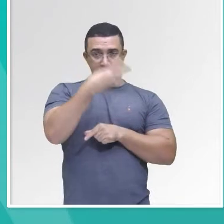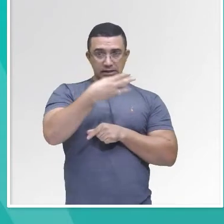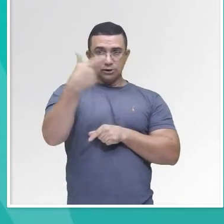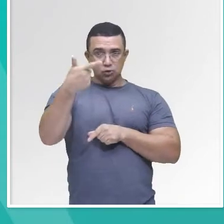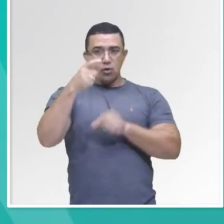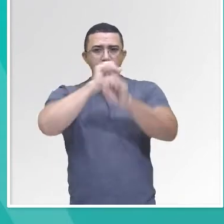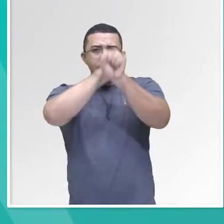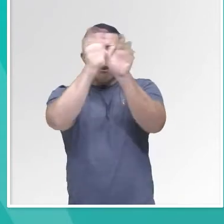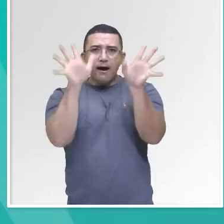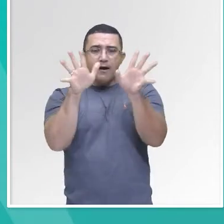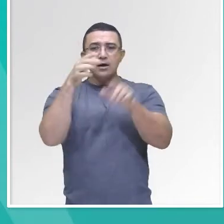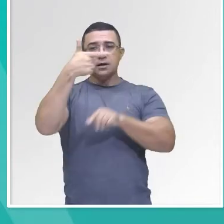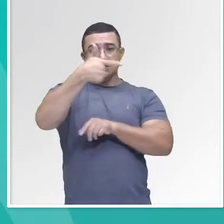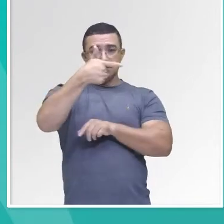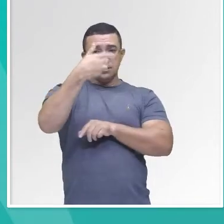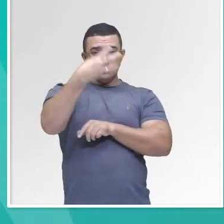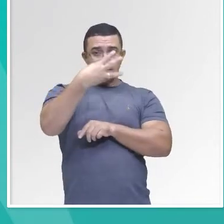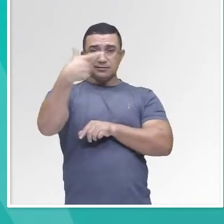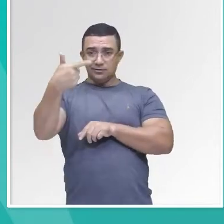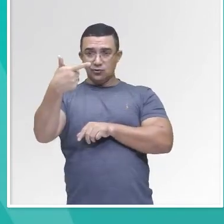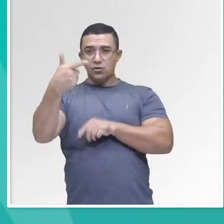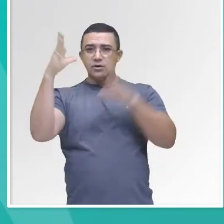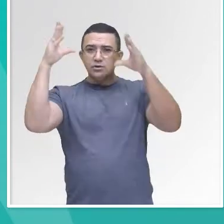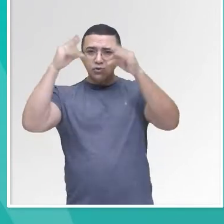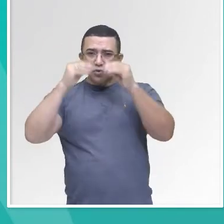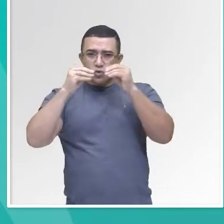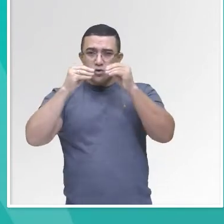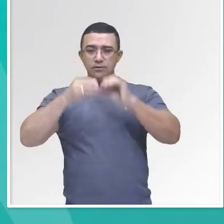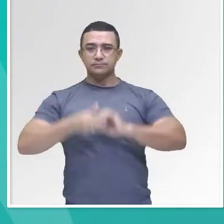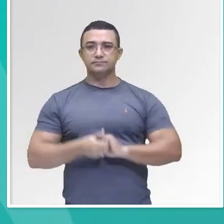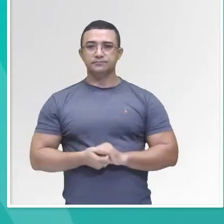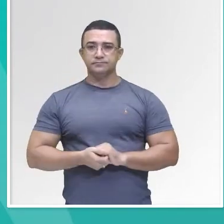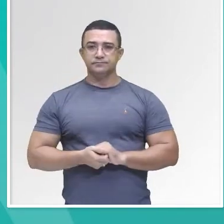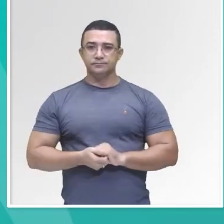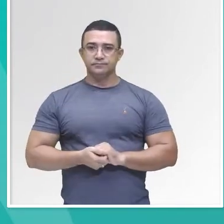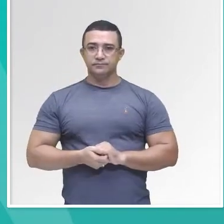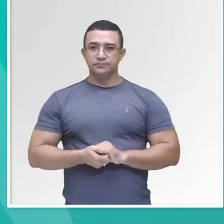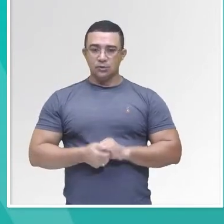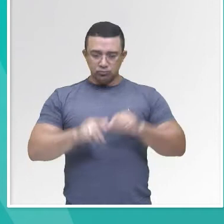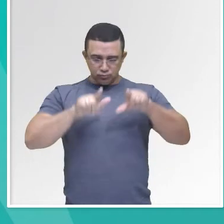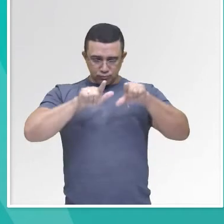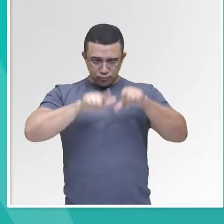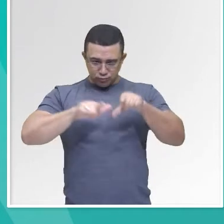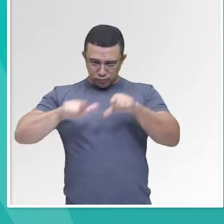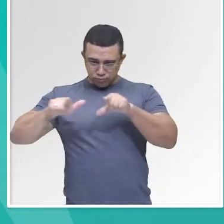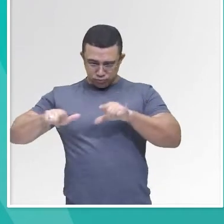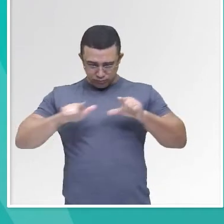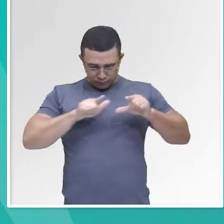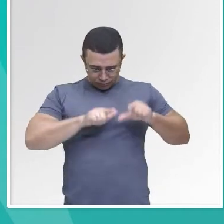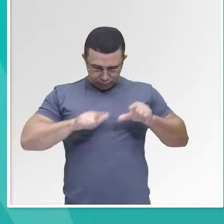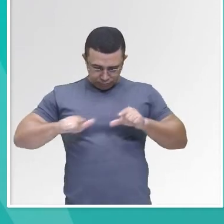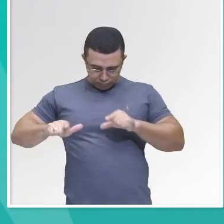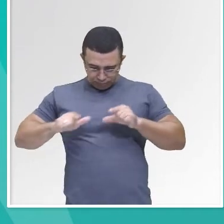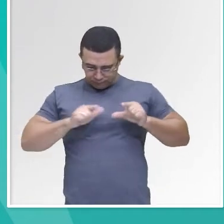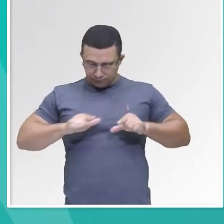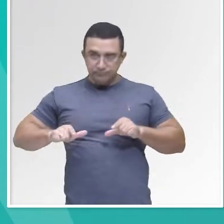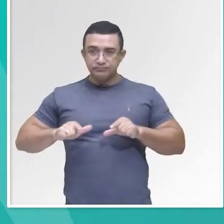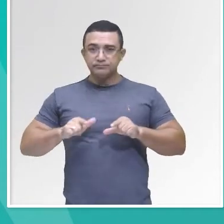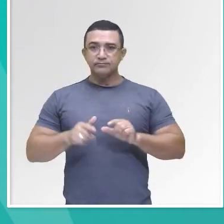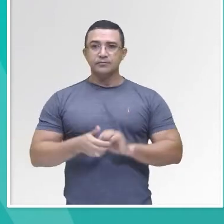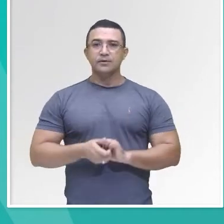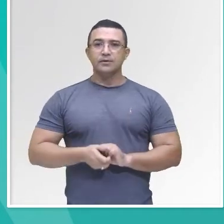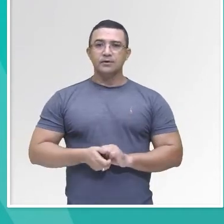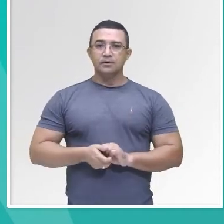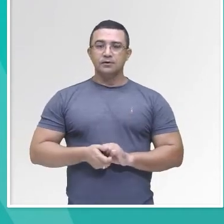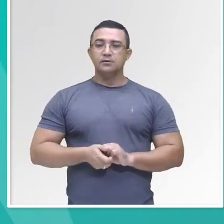e 32 escuras. Então, observem aí na imagem, vão identificando o que eu estou falando para vocês. Marcada